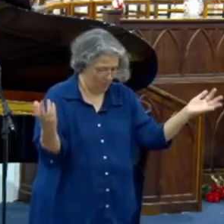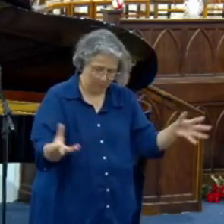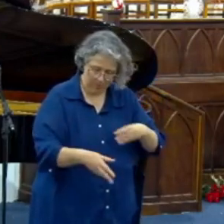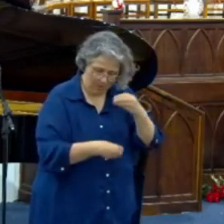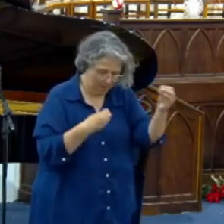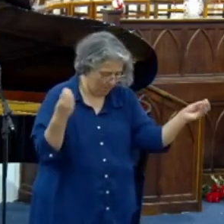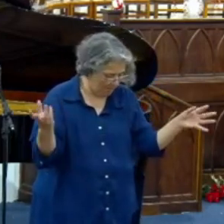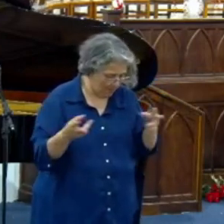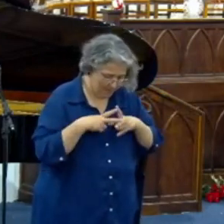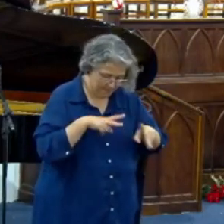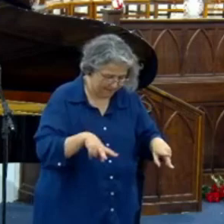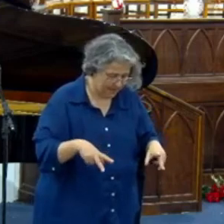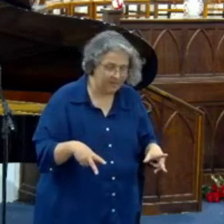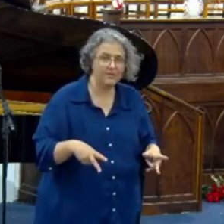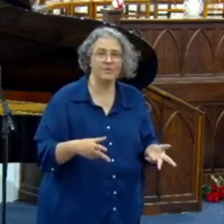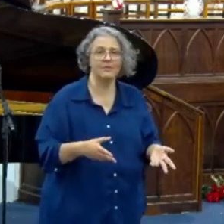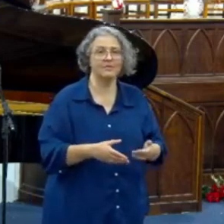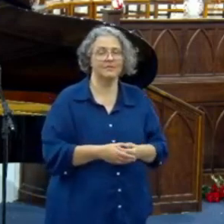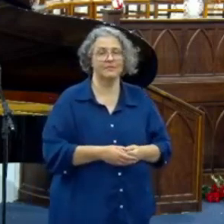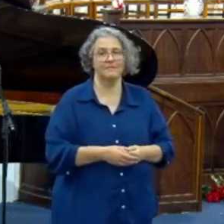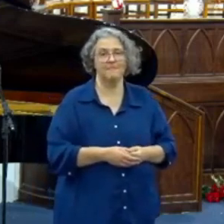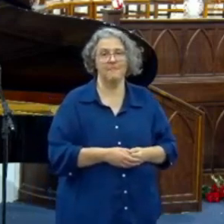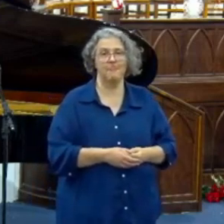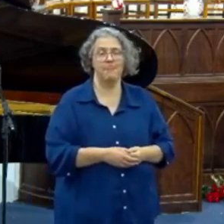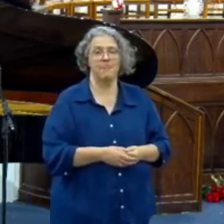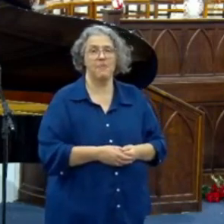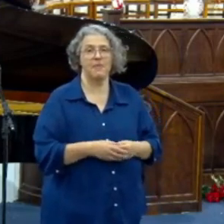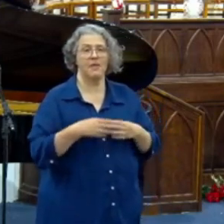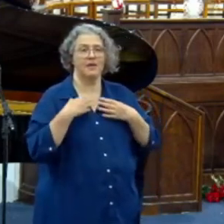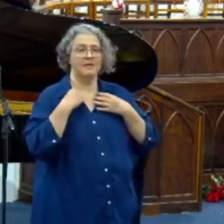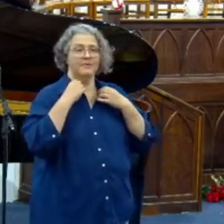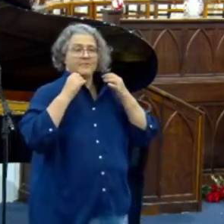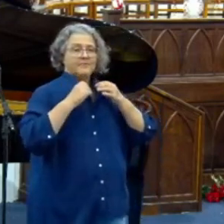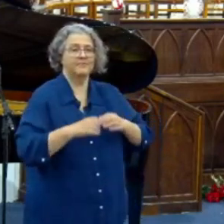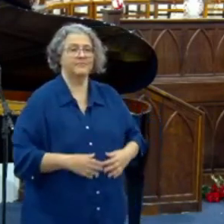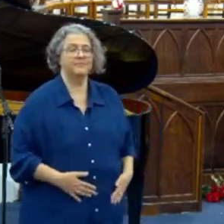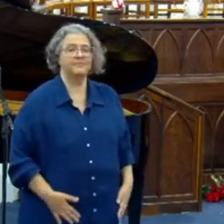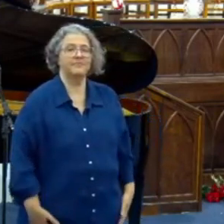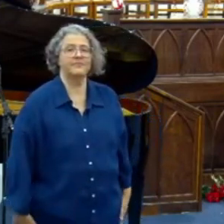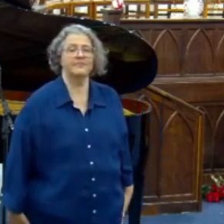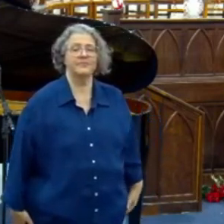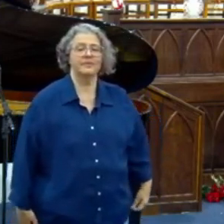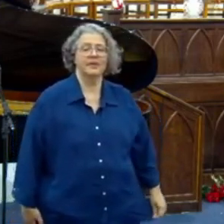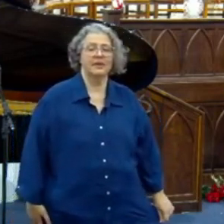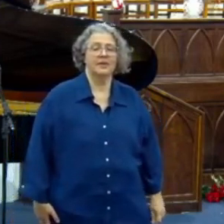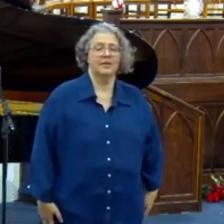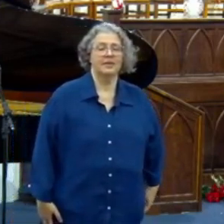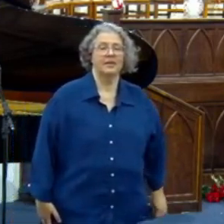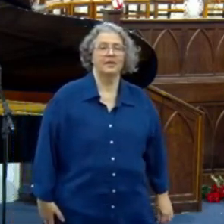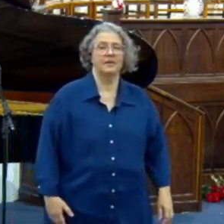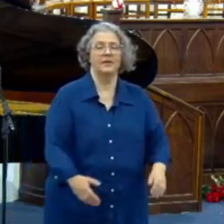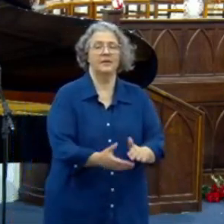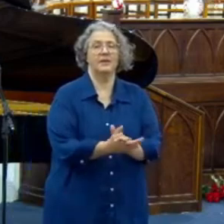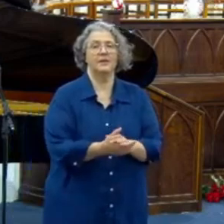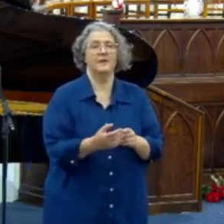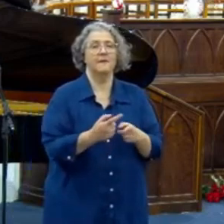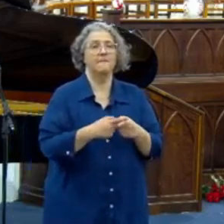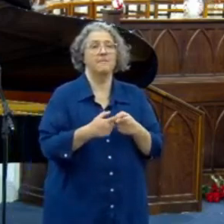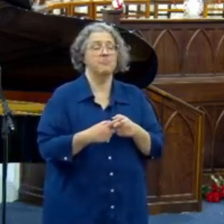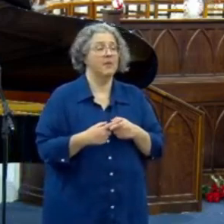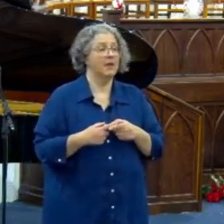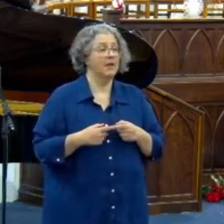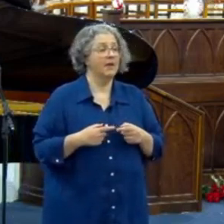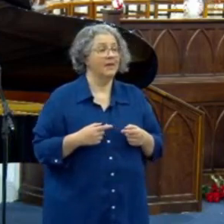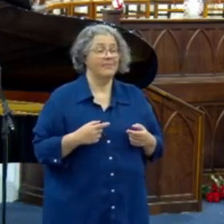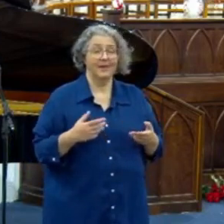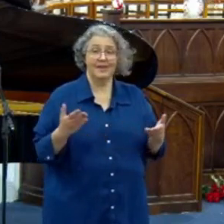coração, eu tenho 54 feitos há 2 dias, olha que maravilha. Agora, muitos têm 50, 60, 70,